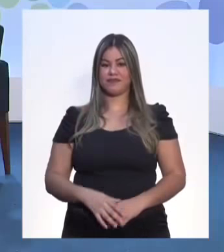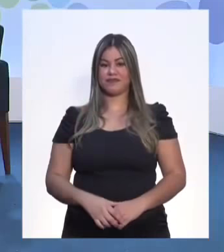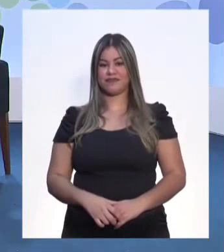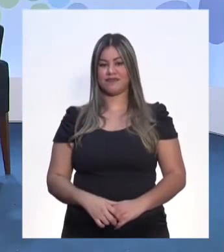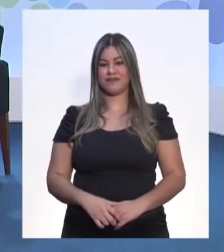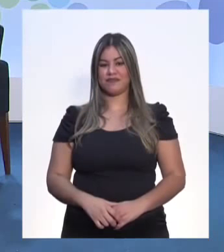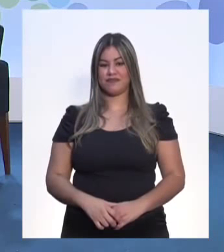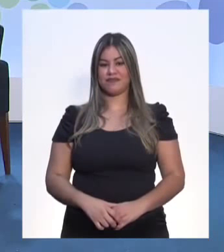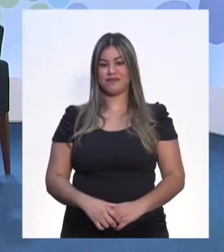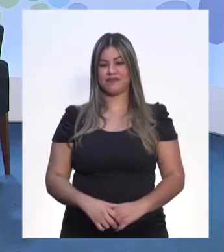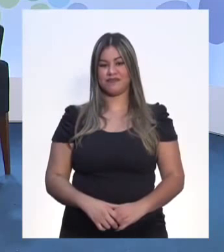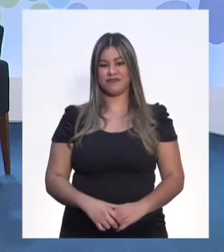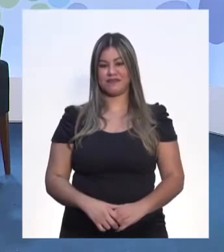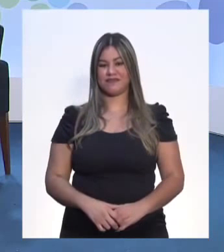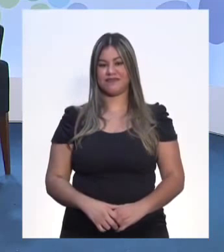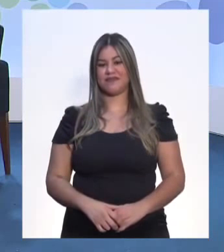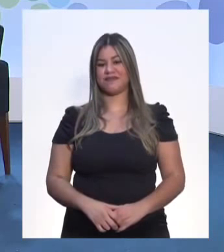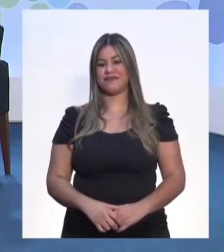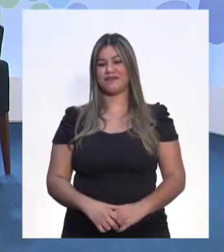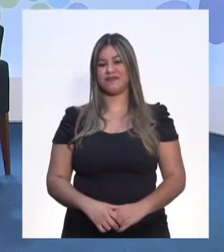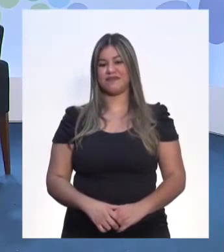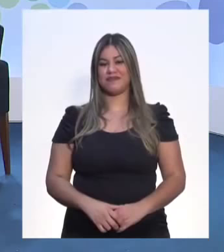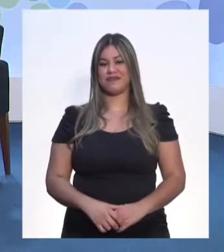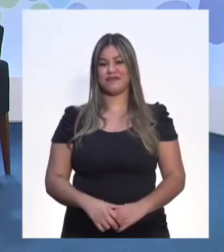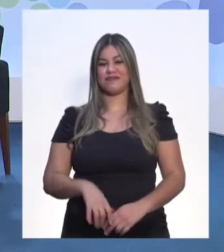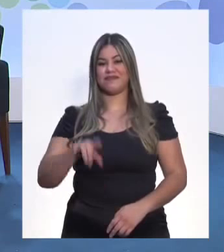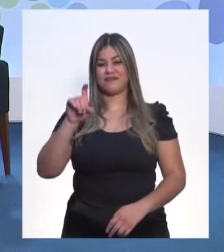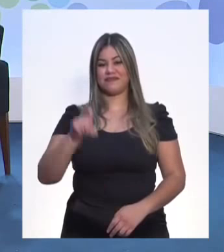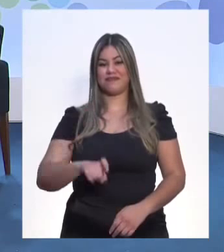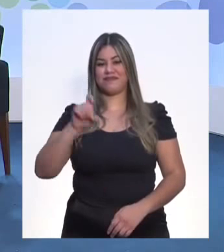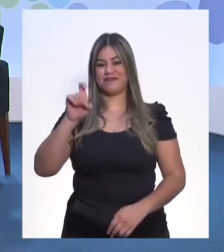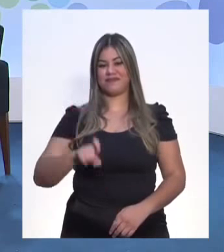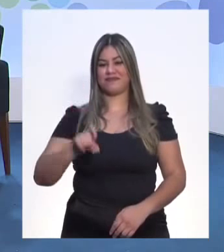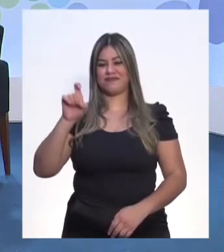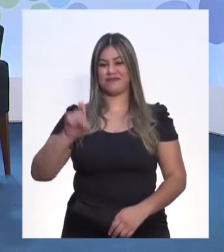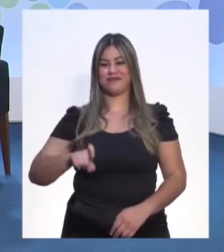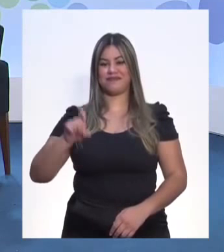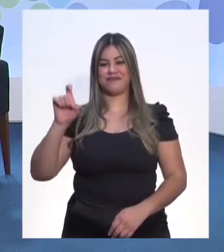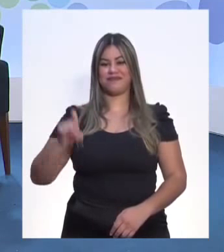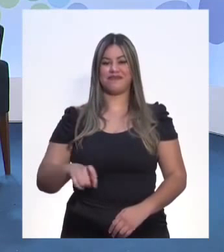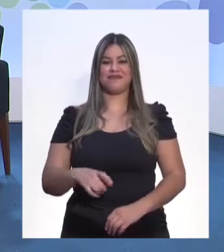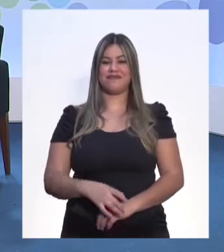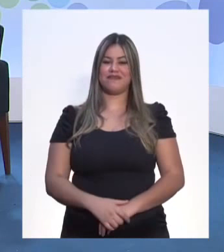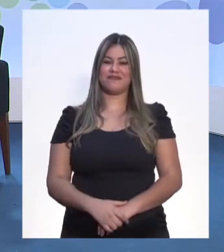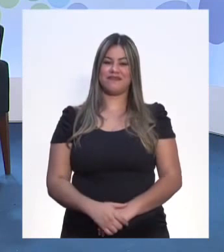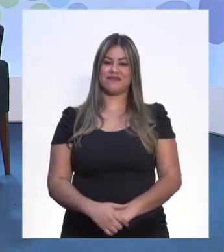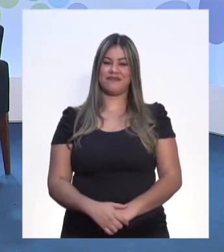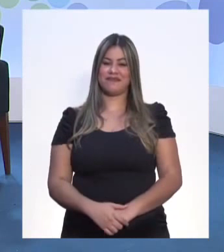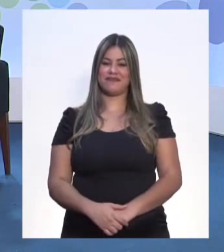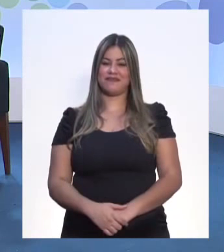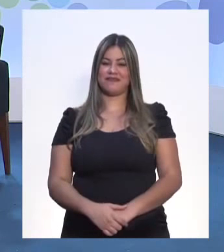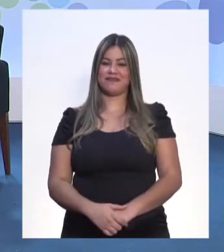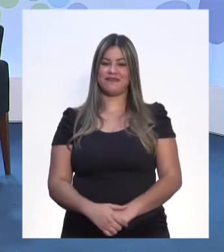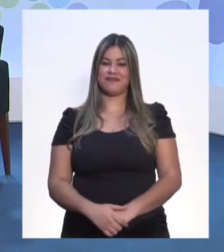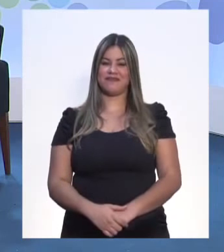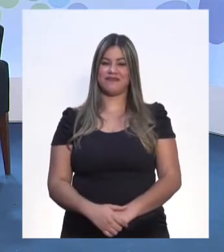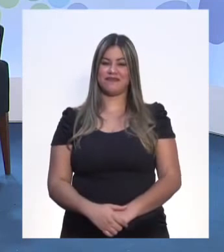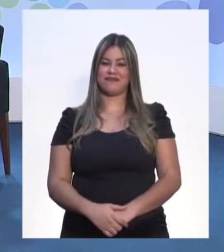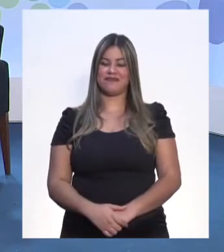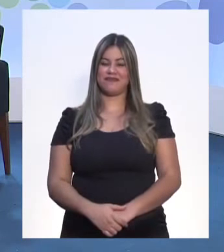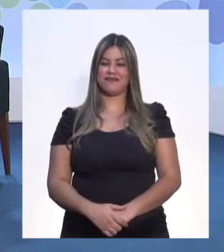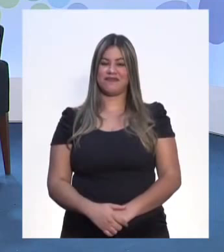aí e ele colocou quatro letras x 4 letras x aí não Então é isso que é bom